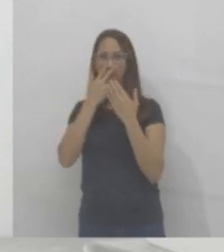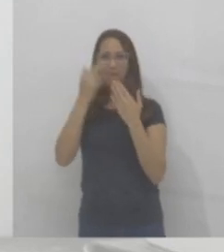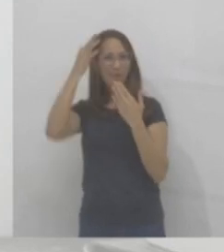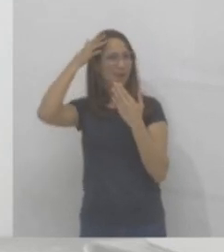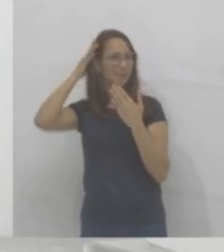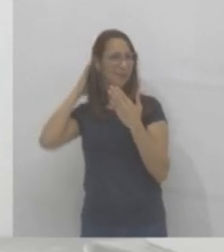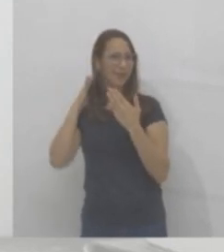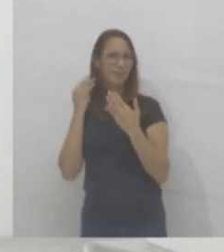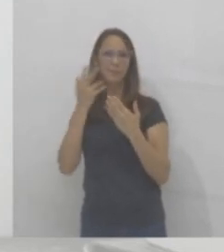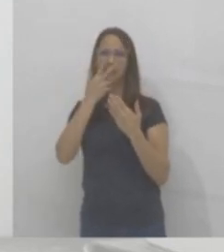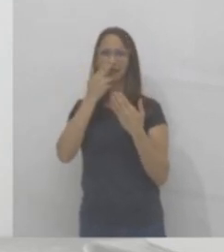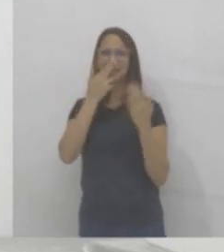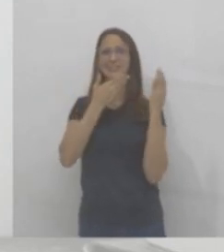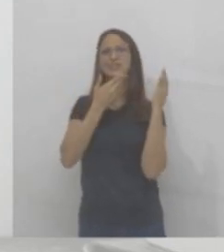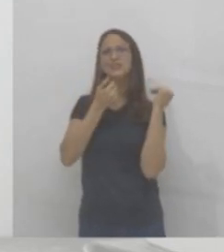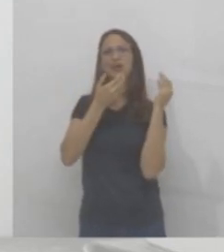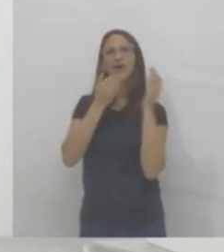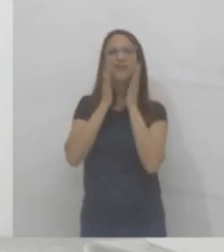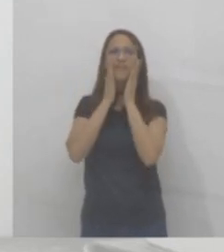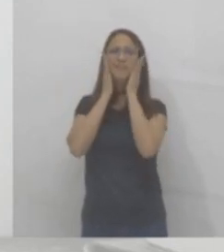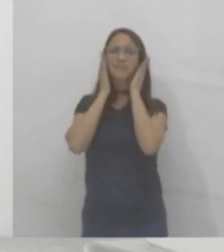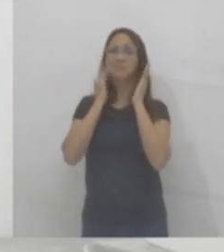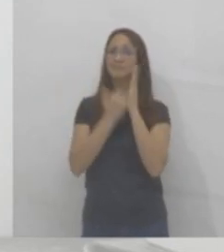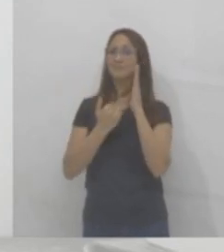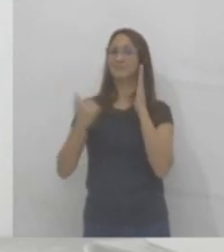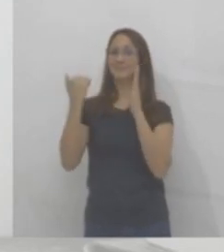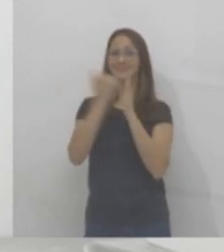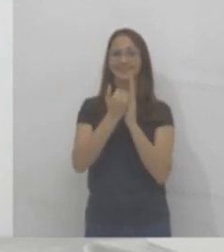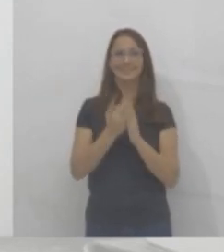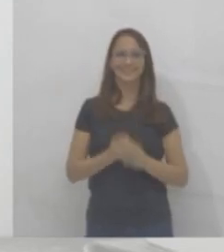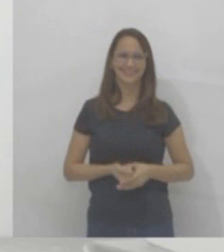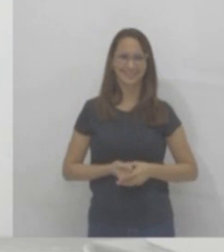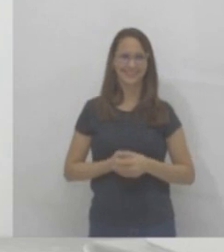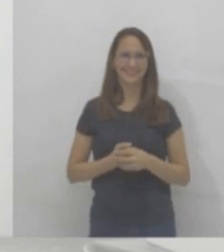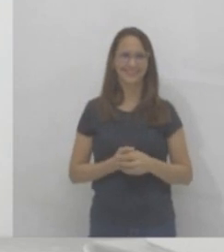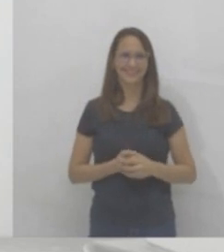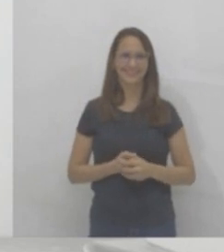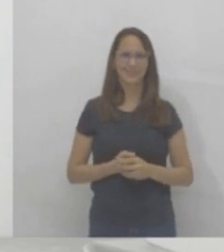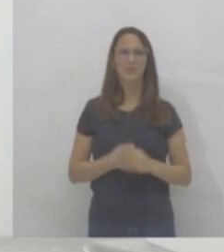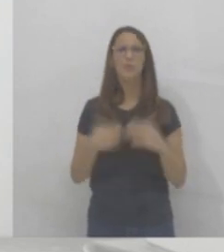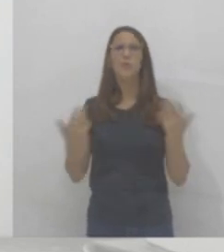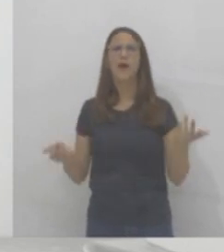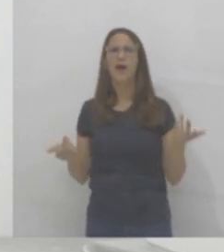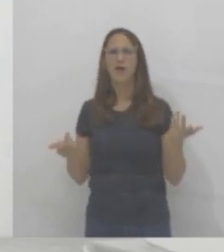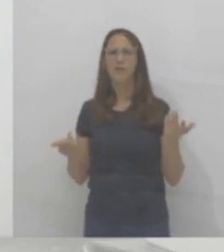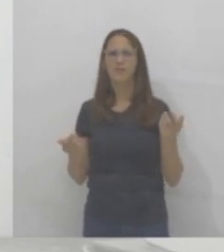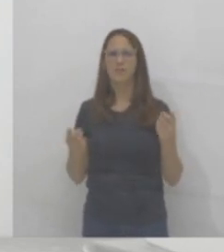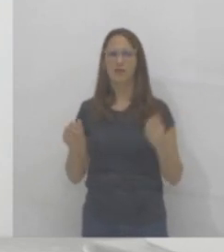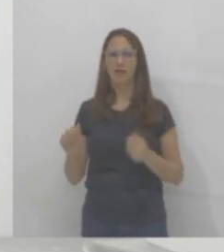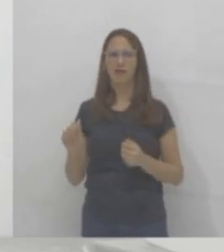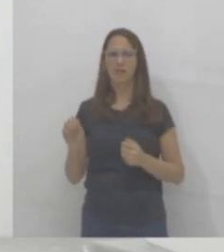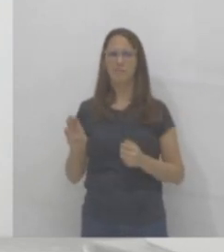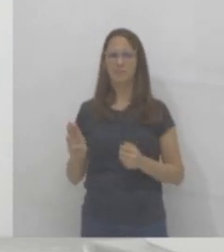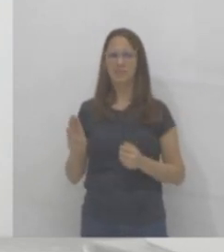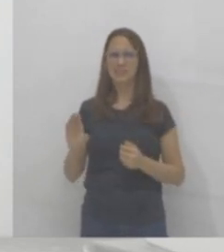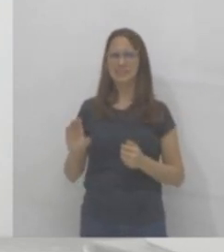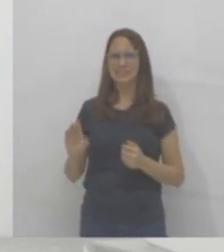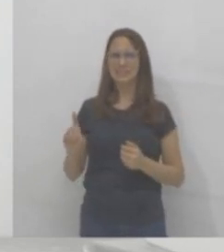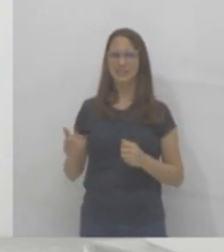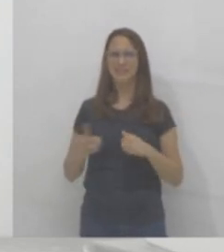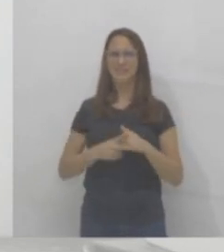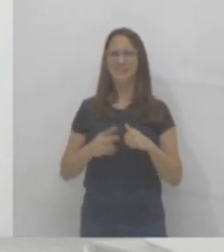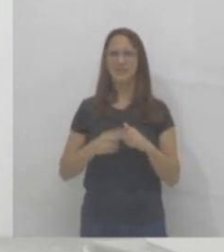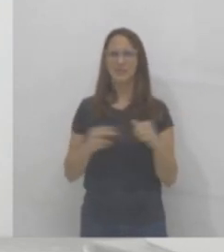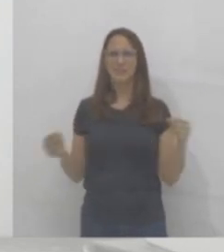mais jovem? Várias coisas pode ser, mas dessas alternativas aqui, pense aí. Qual você acha que esses verbos podem ser